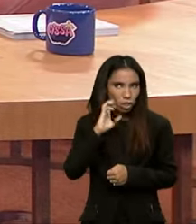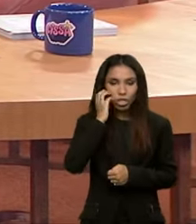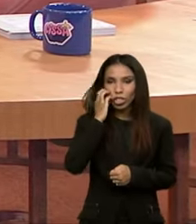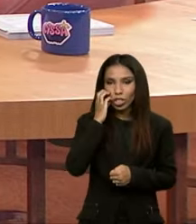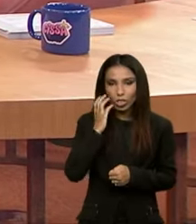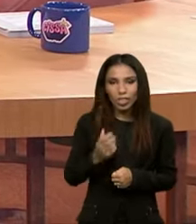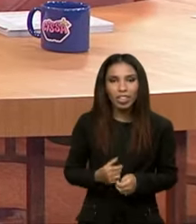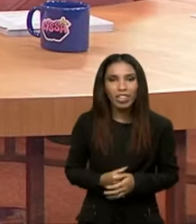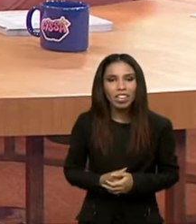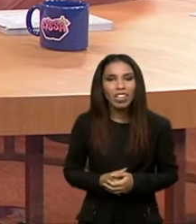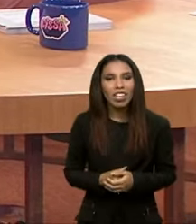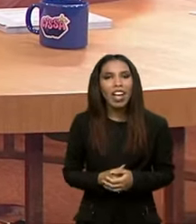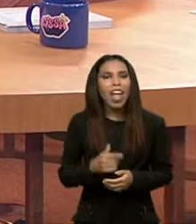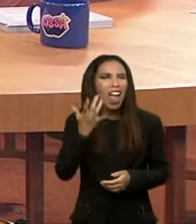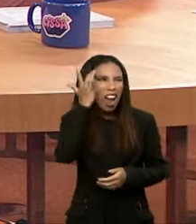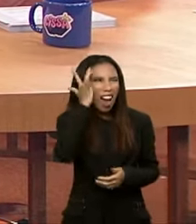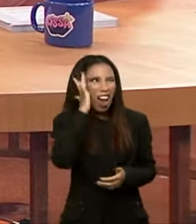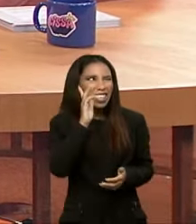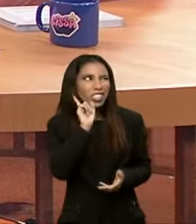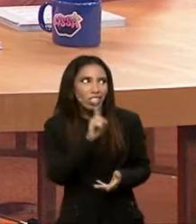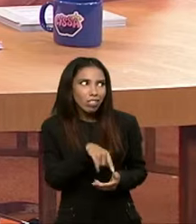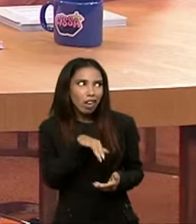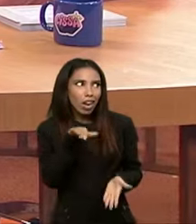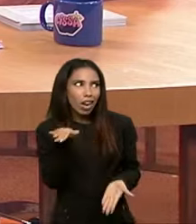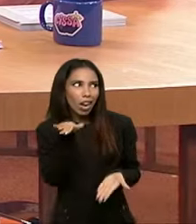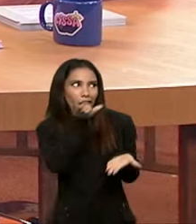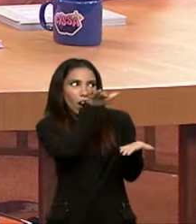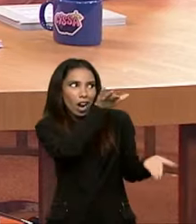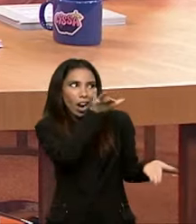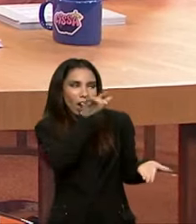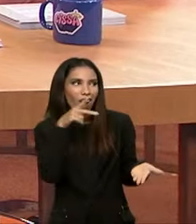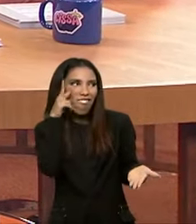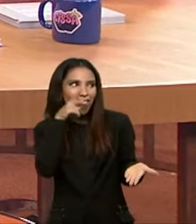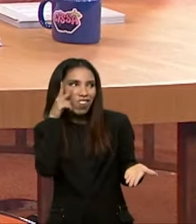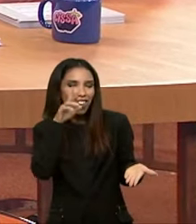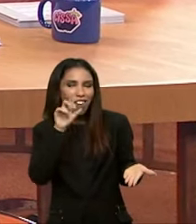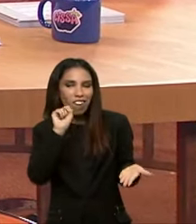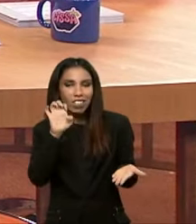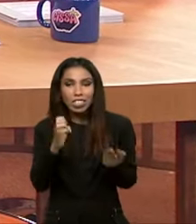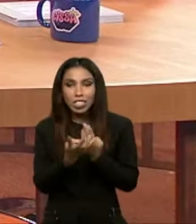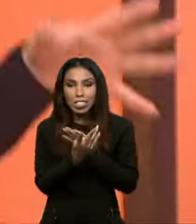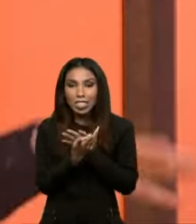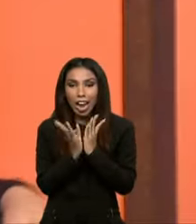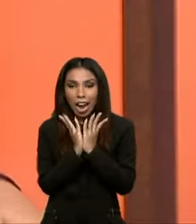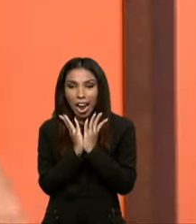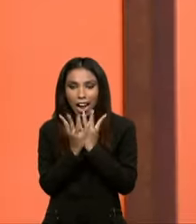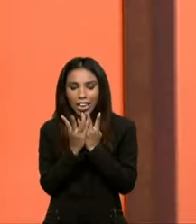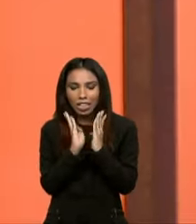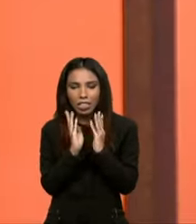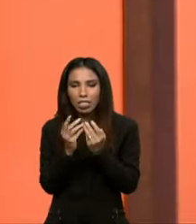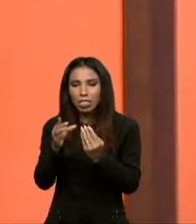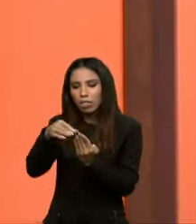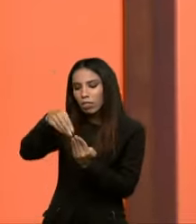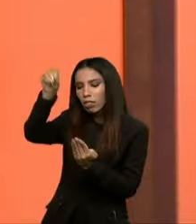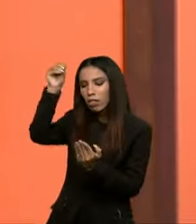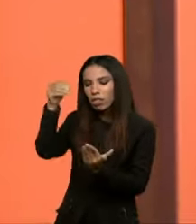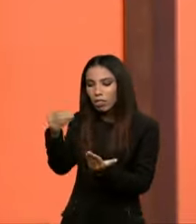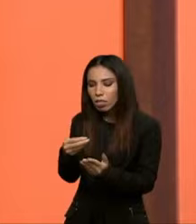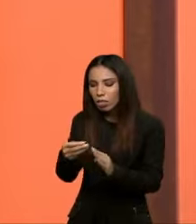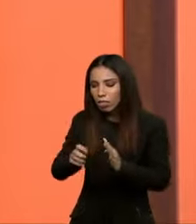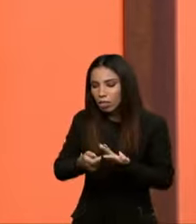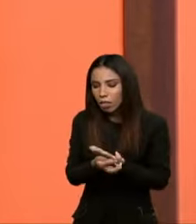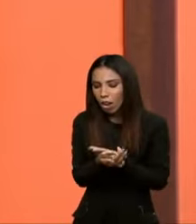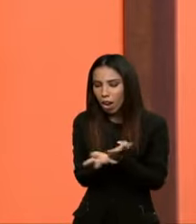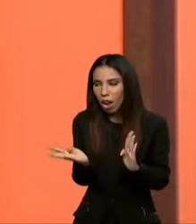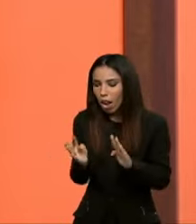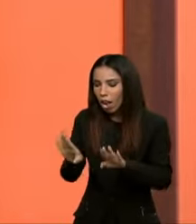Eu só queria te consultar. 75, e eu leio cartas também. Tinha uma época que eu brincava de ler carta no meu. Eu fazia ao vivo,